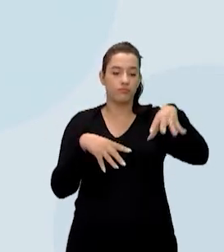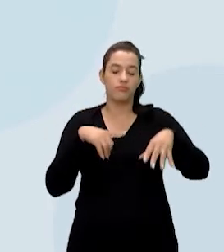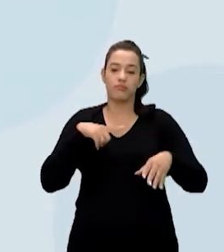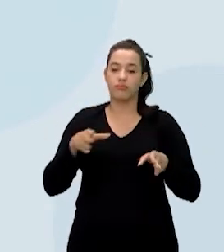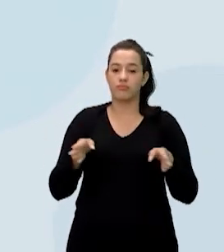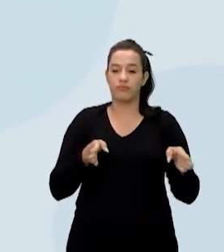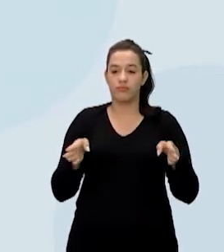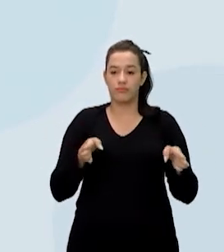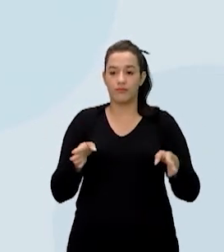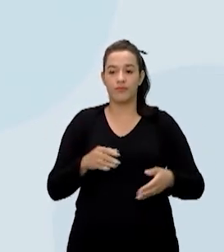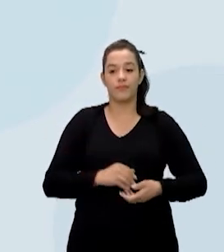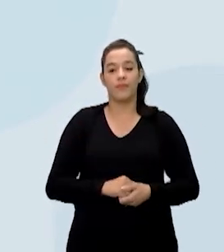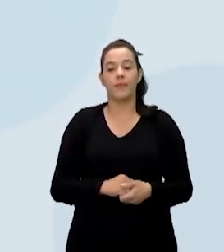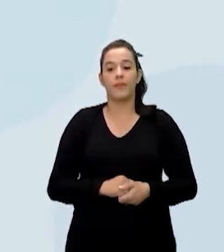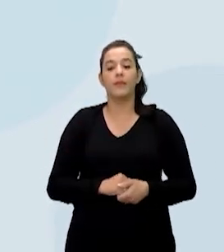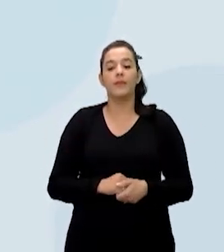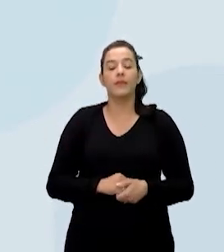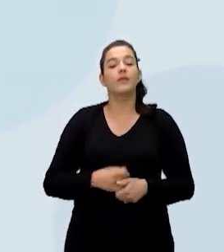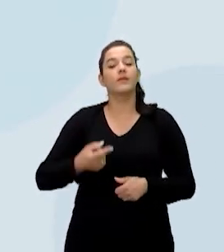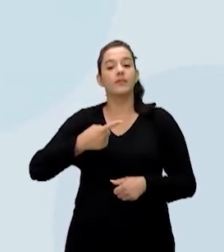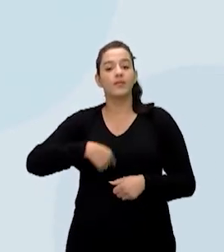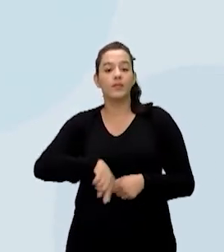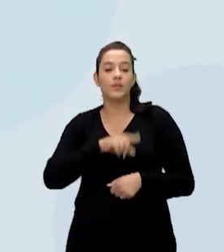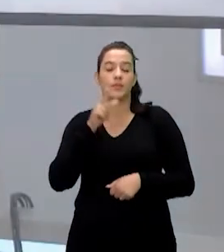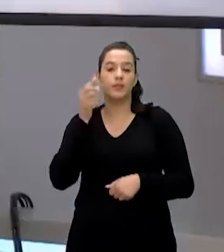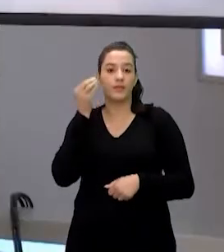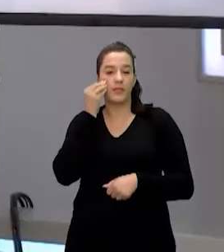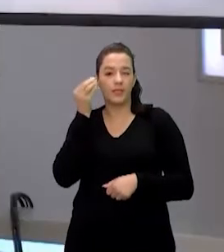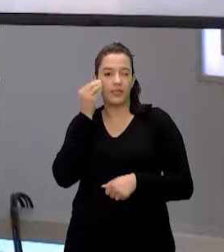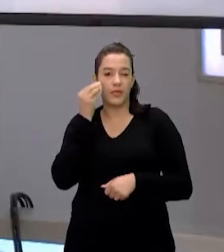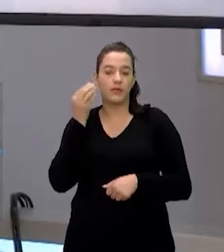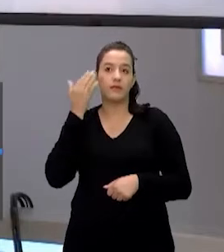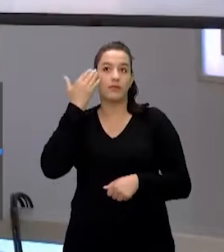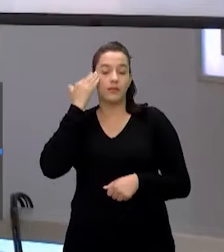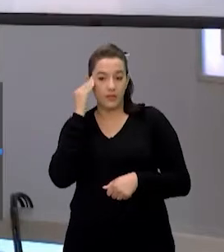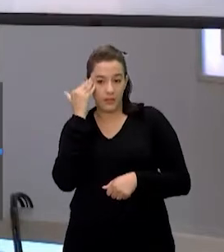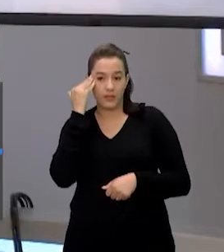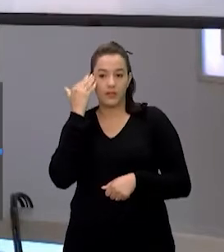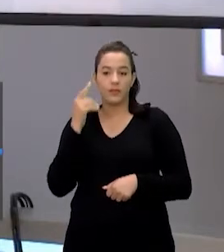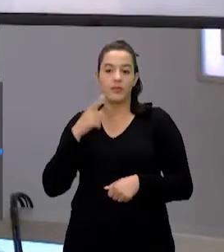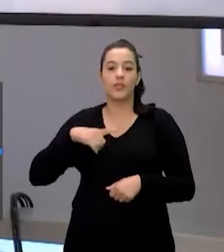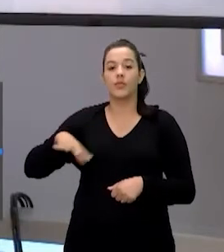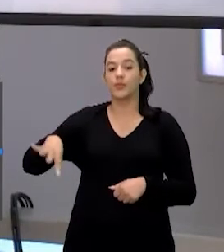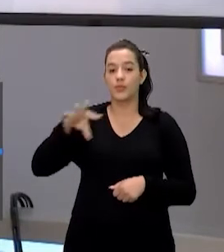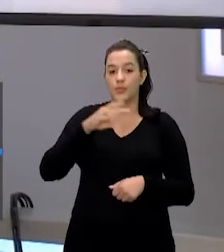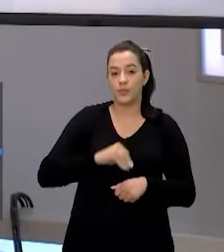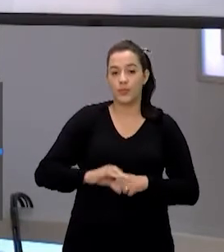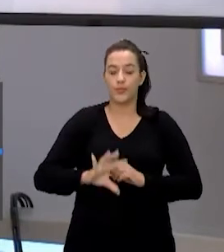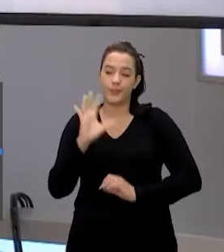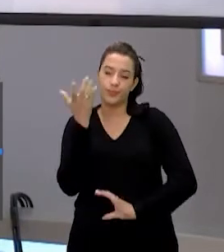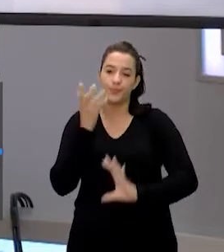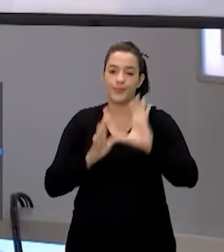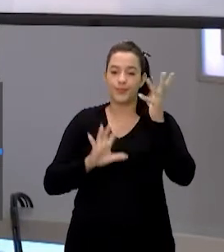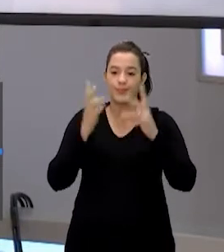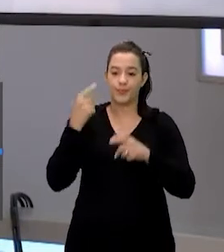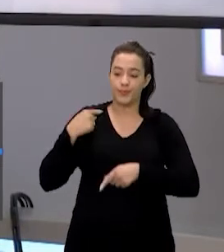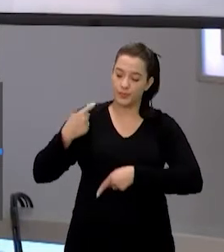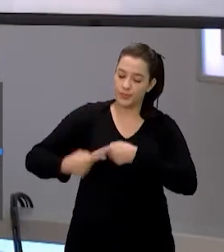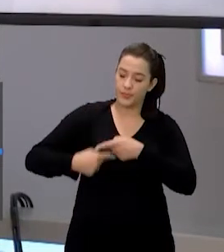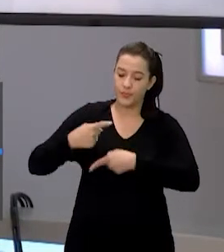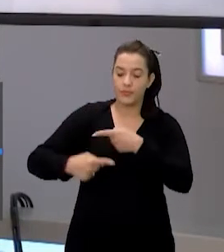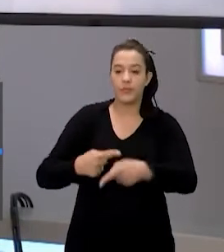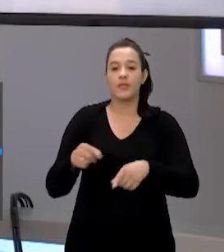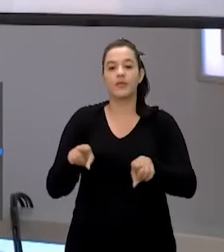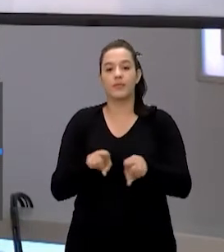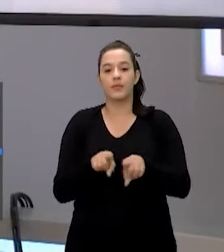bacana, né, gente? A gente não só vai tentar entender como que é essa teoria e como essa teoria se originou, como a